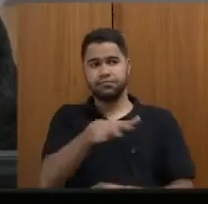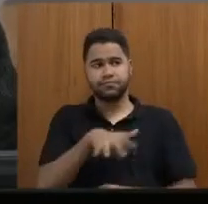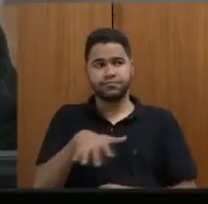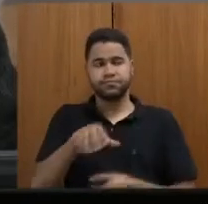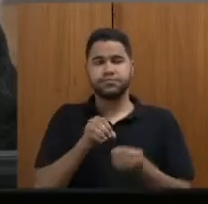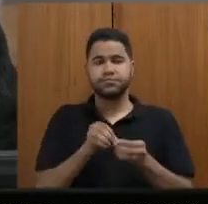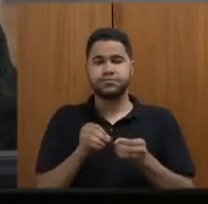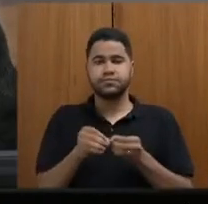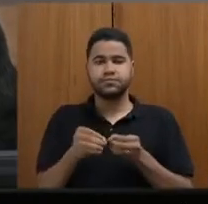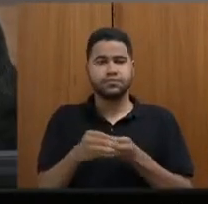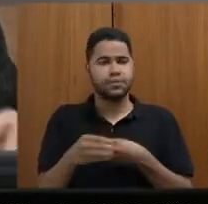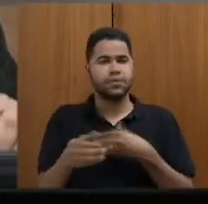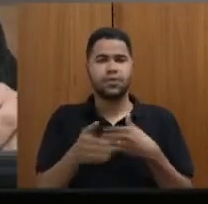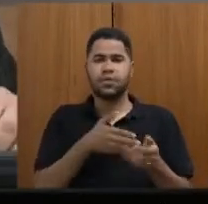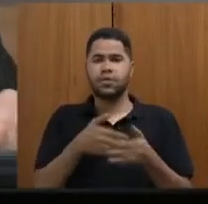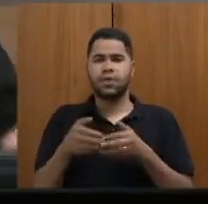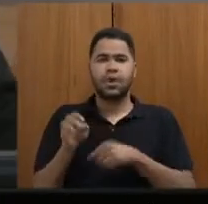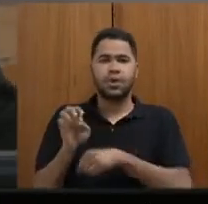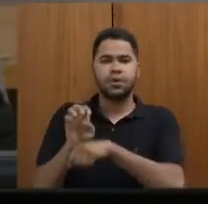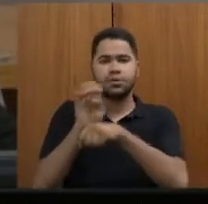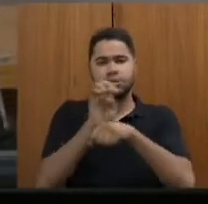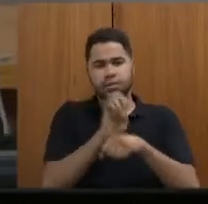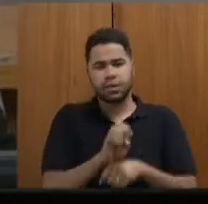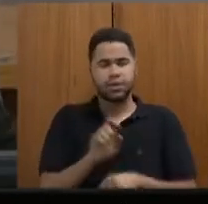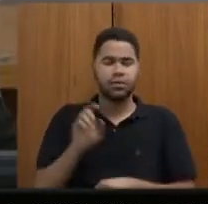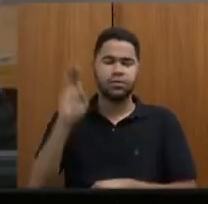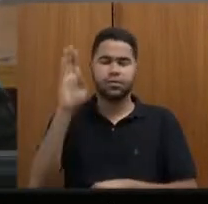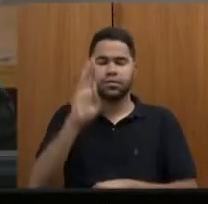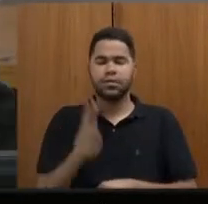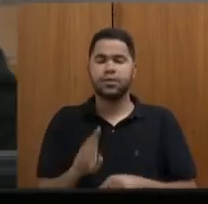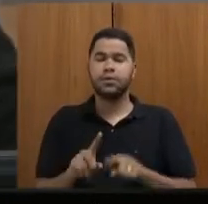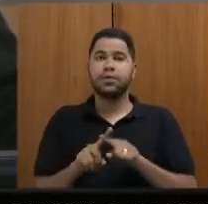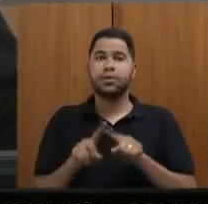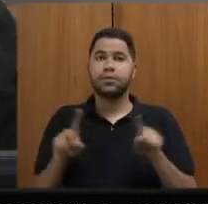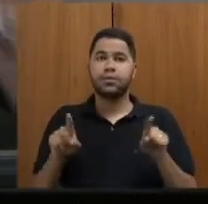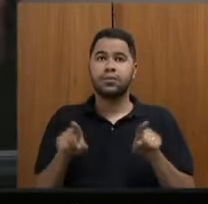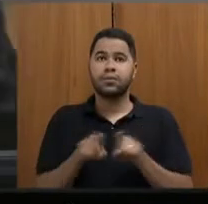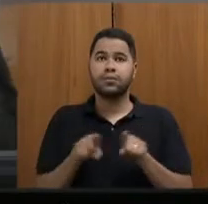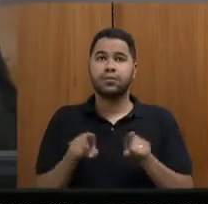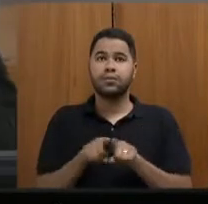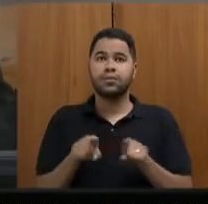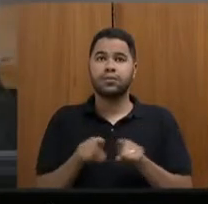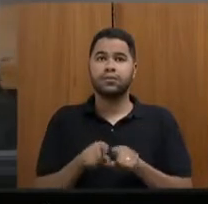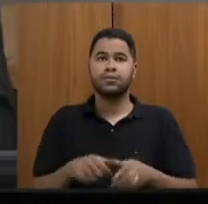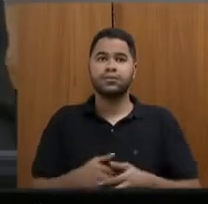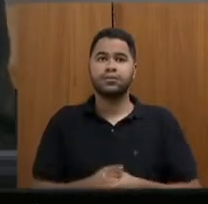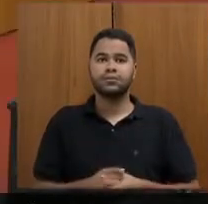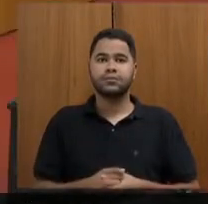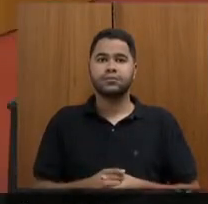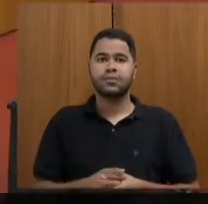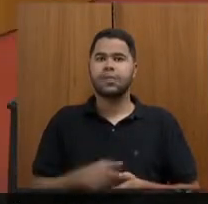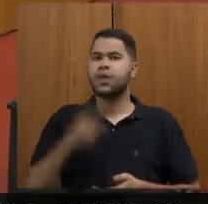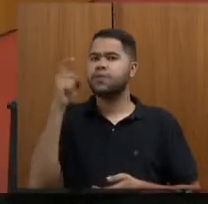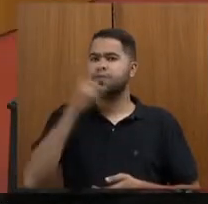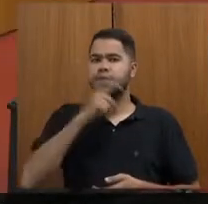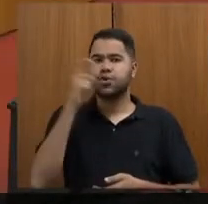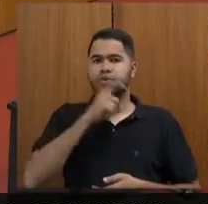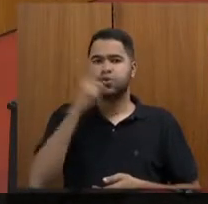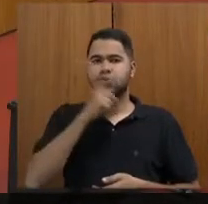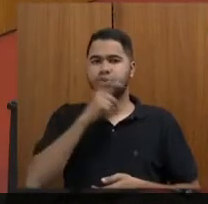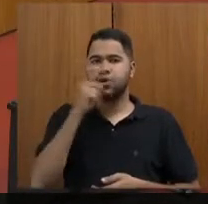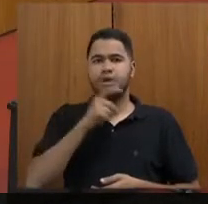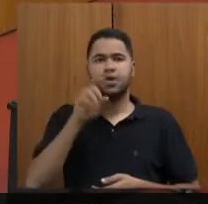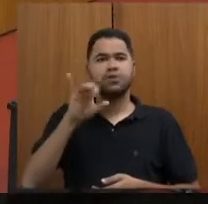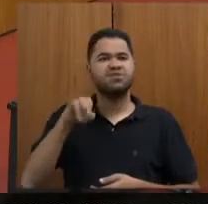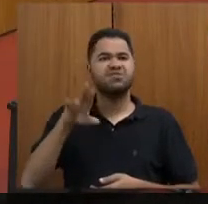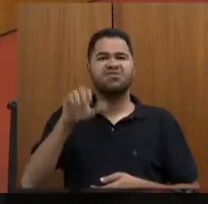metropolitana e pessoas de qualquer estado do Brasil, mas também ele é uma... Isso não é verdade! O Cerna segue sucateado! Minas Gerais não tem políticas públicas...